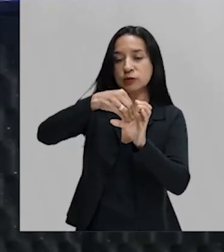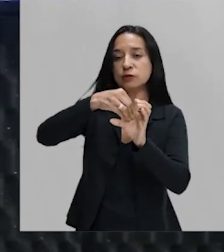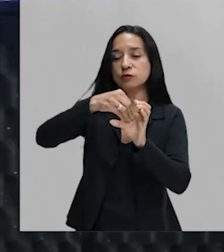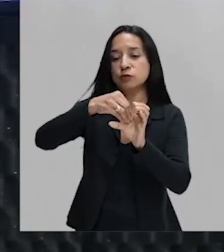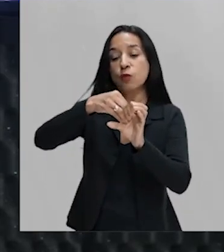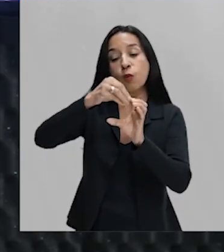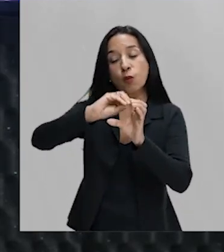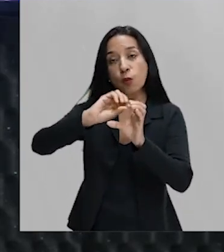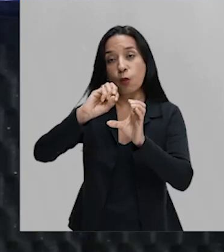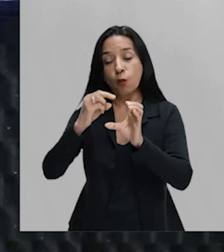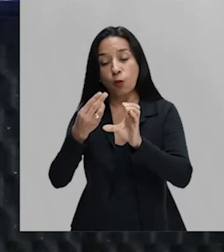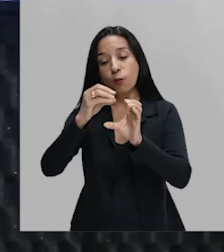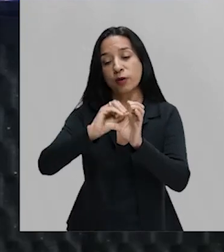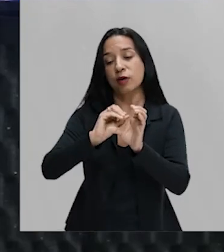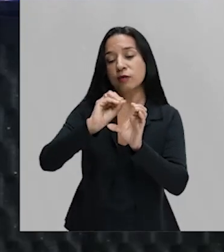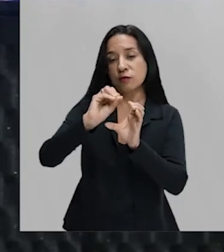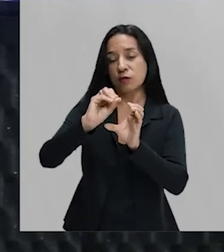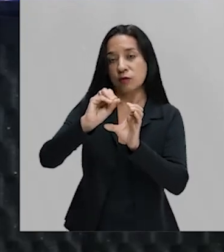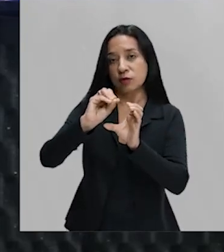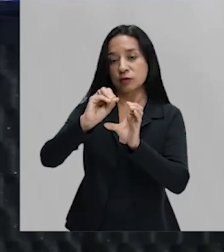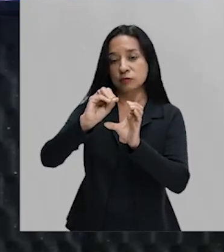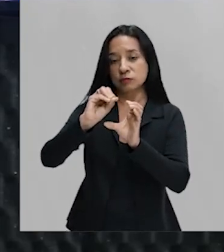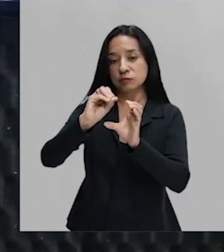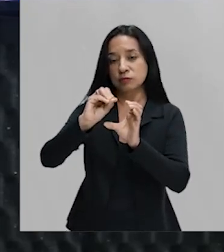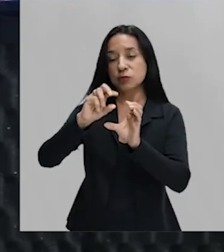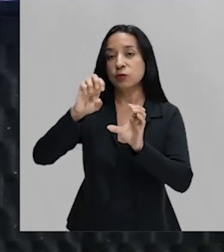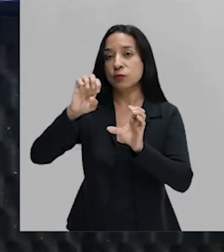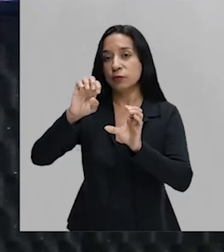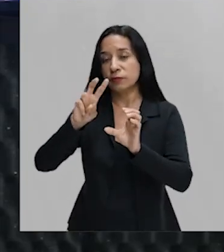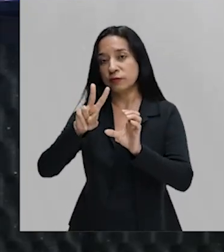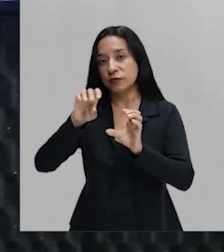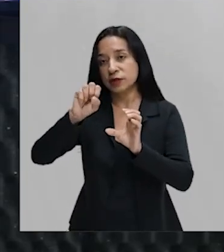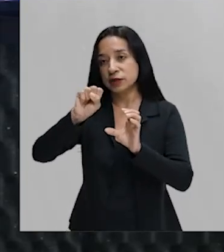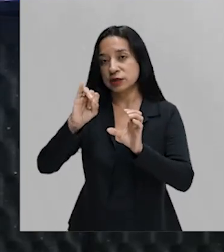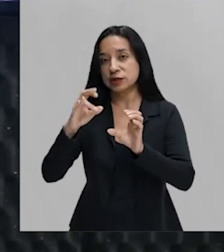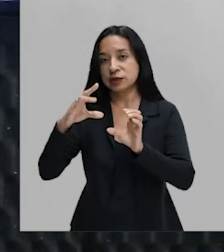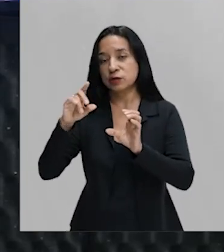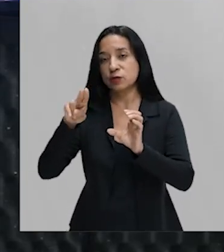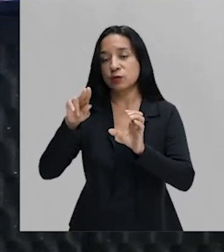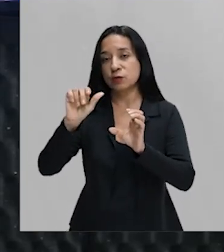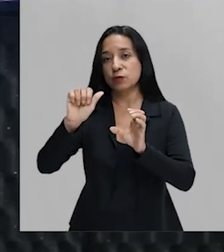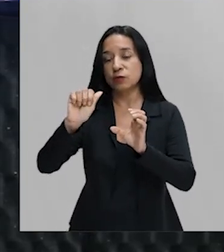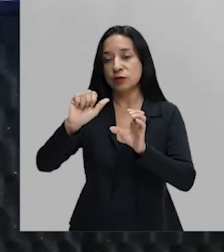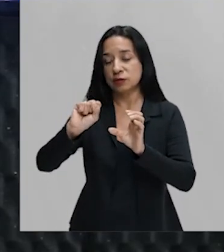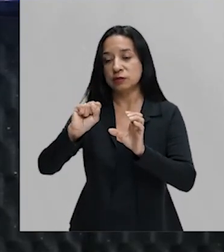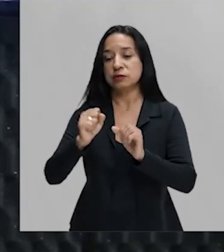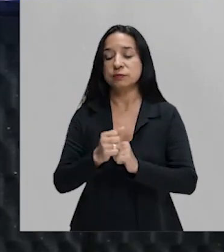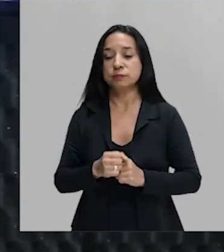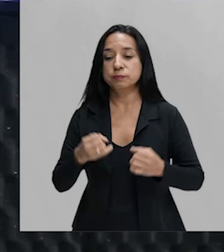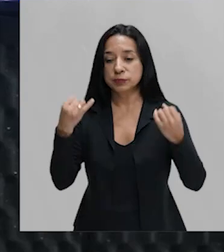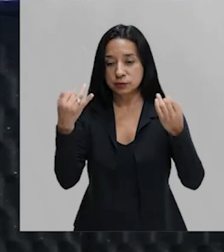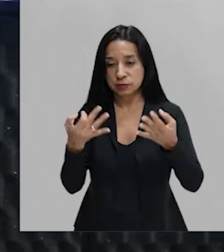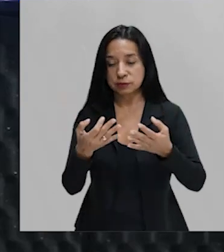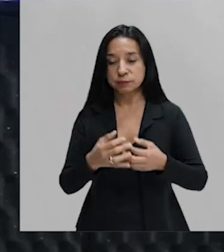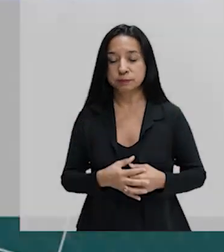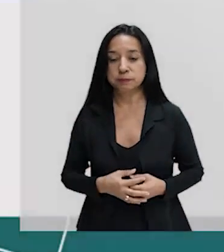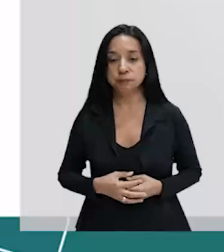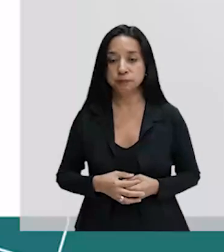ou para fora da célula. Ele vai fazer isso por meio dessas vesículas, tá? Que a gente vai falar daqui a pouco.